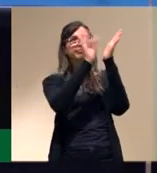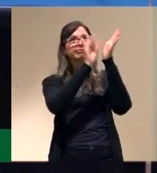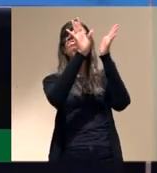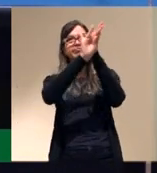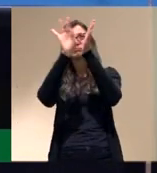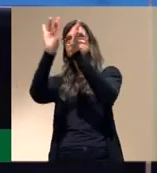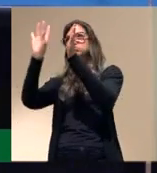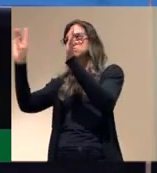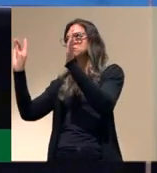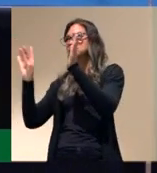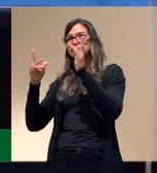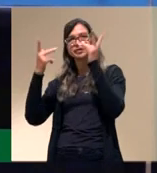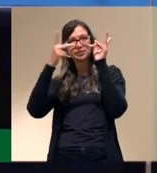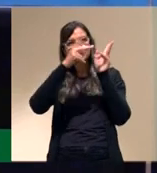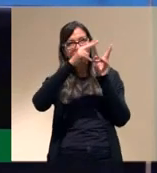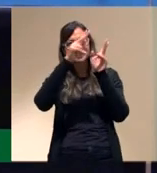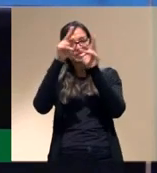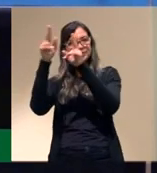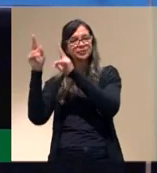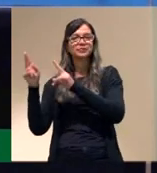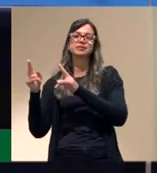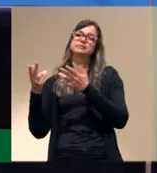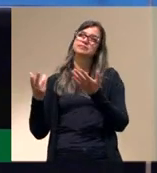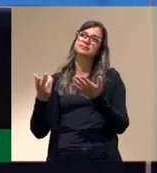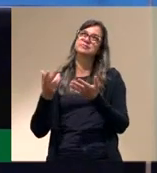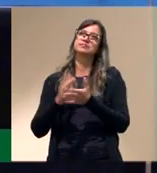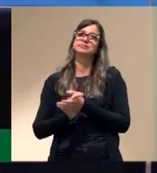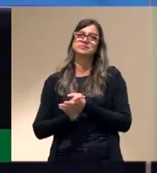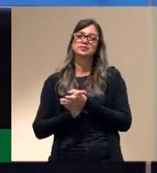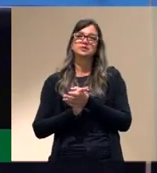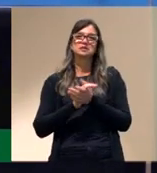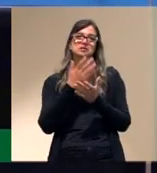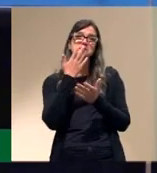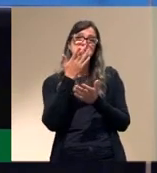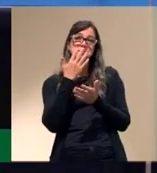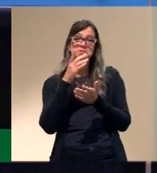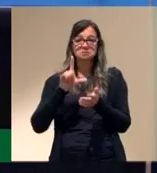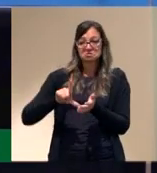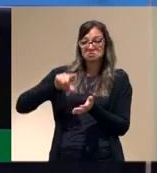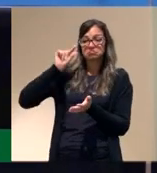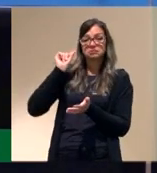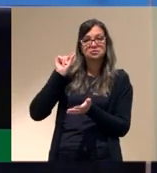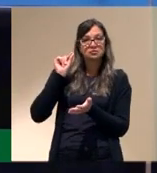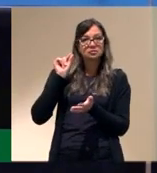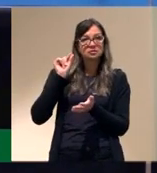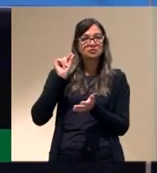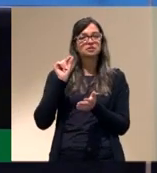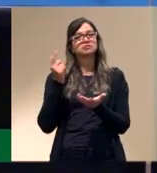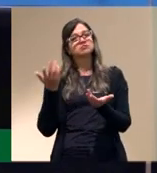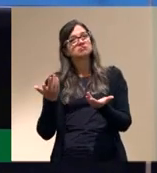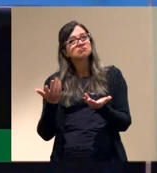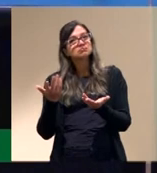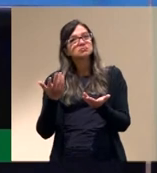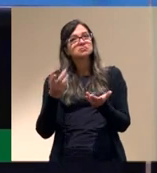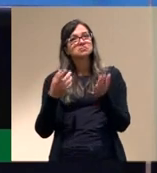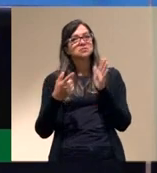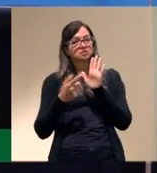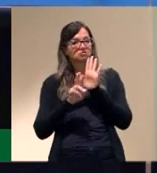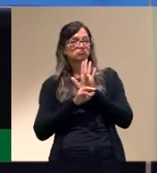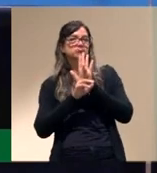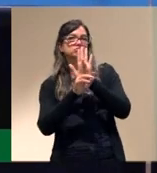as crianças, né? Variando talvez a cor que ela escolheu, né? De todos uma